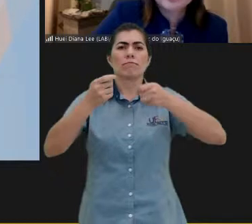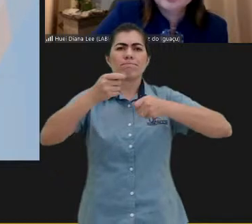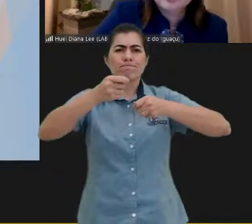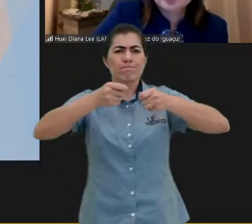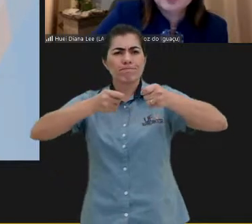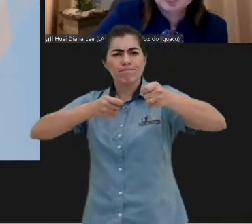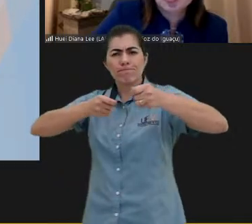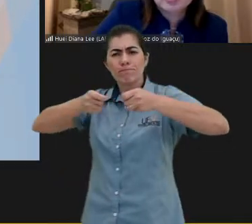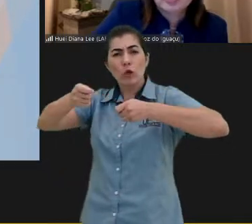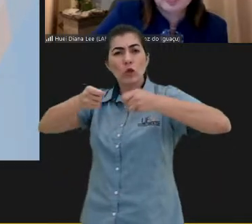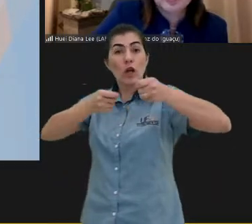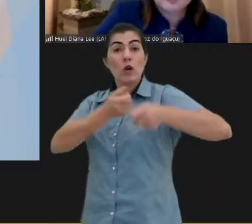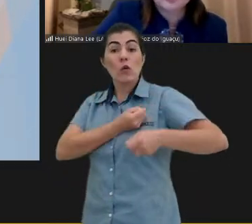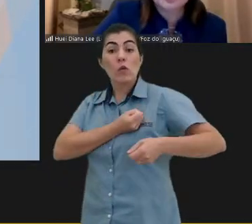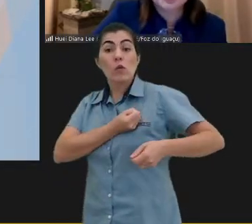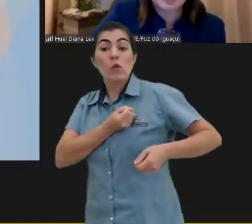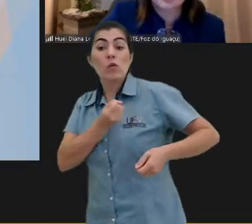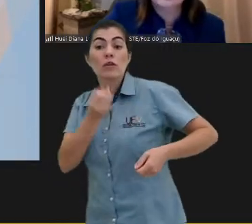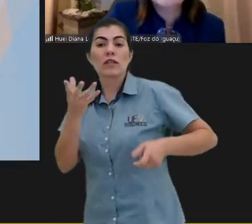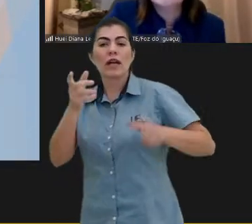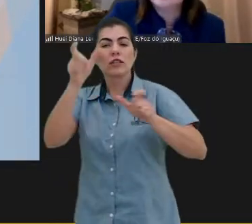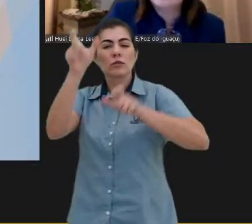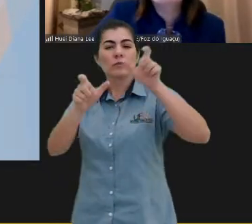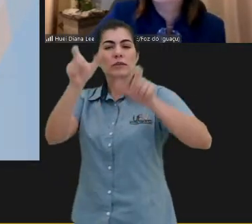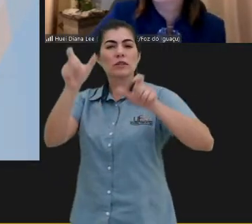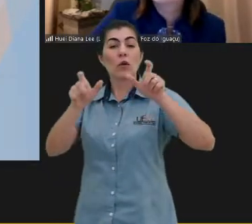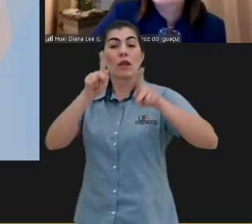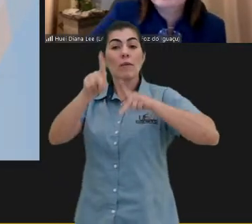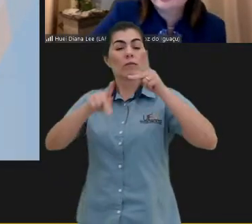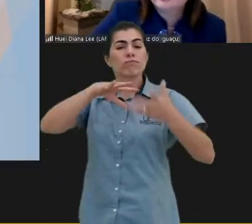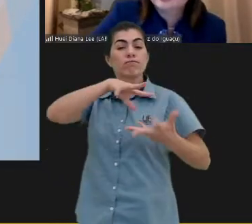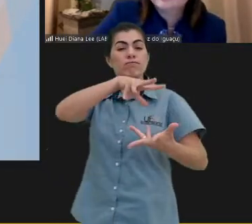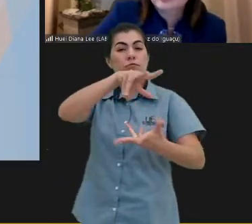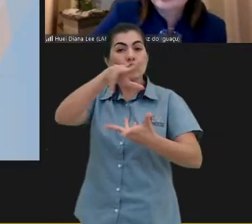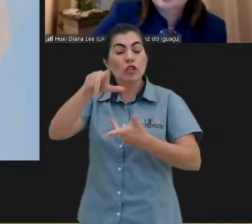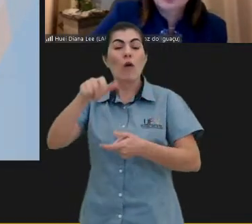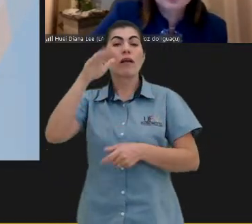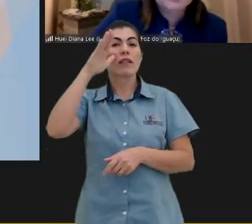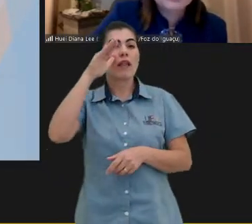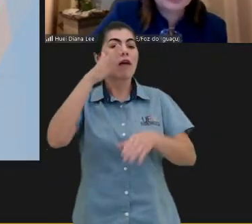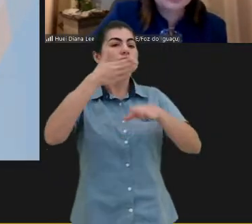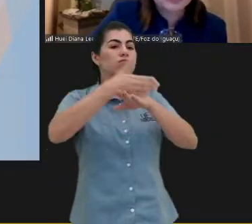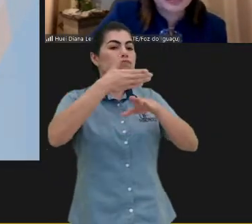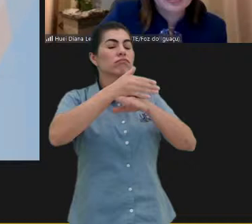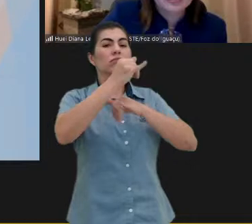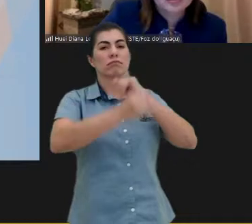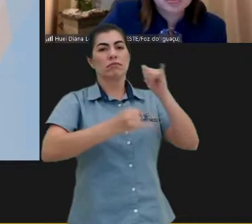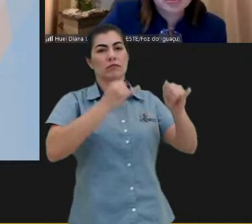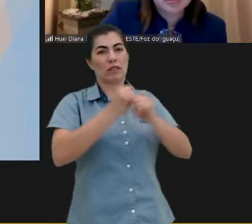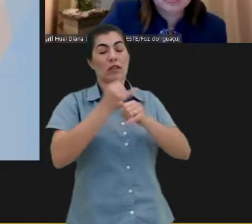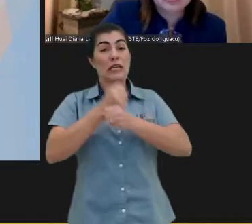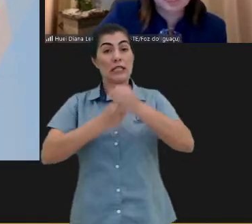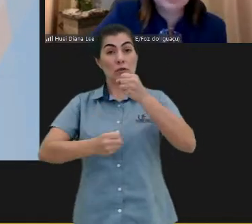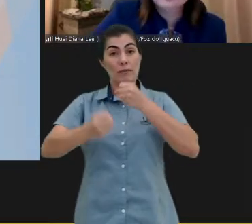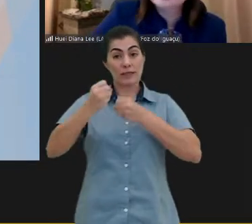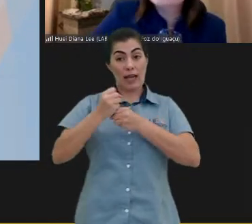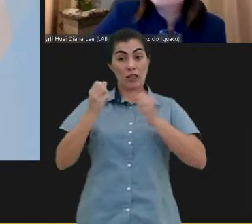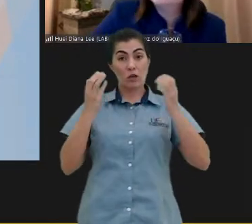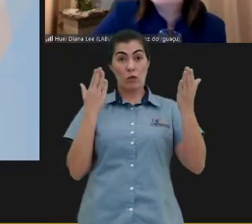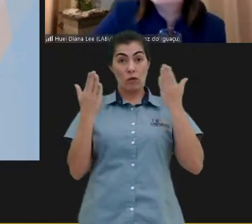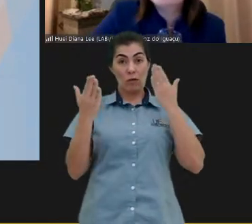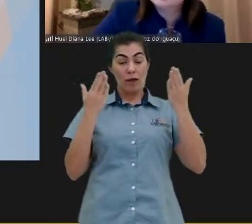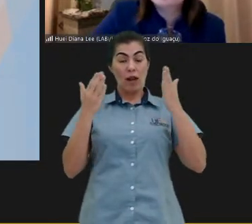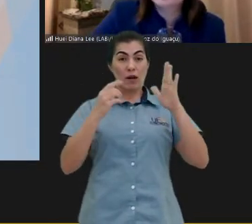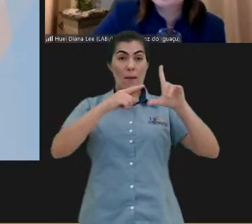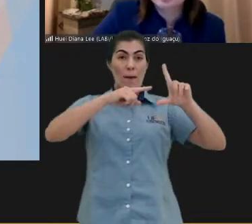a quantidade de pessoas da população mundial que está na internet. Do ano passado para este ano, houve um